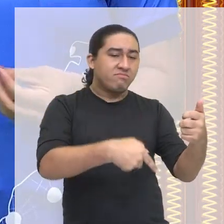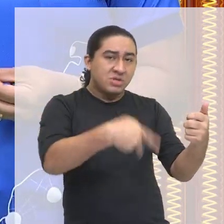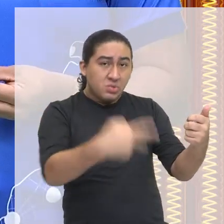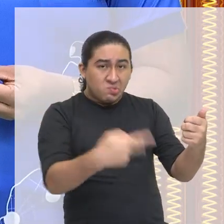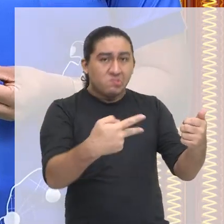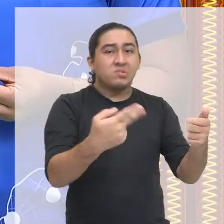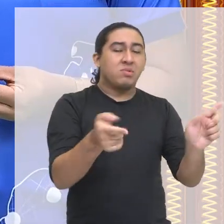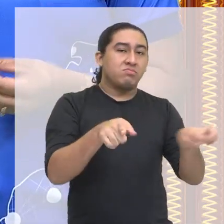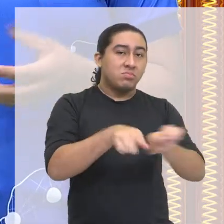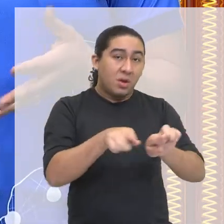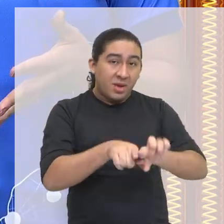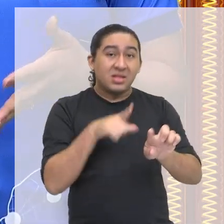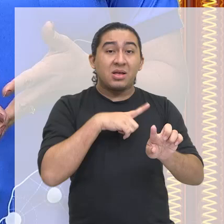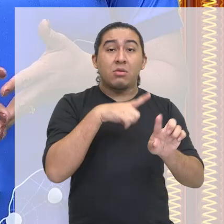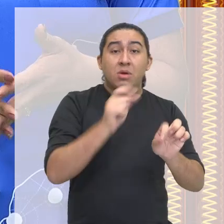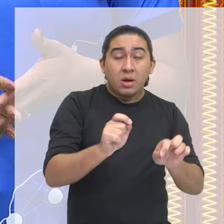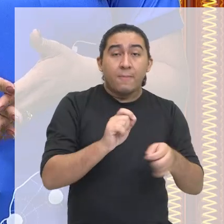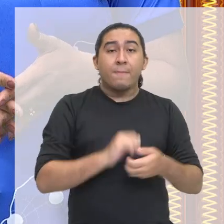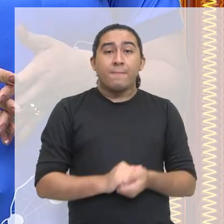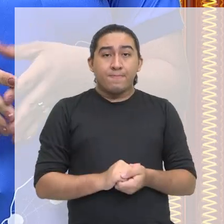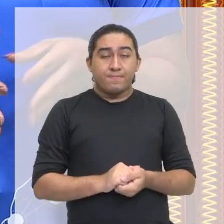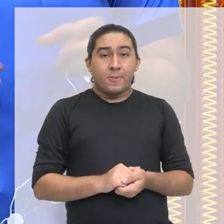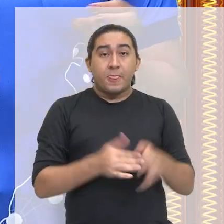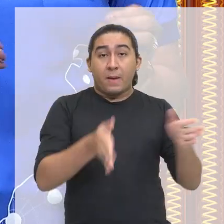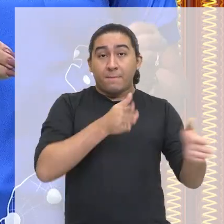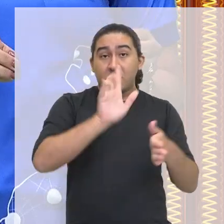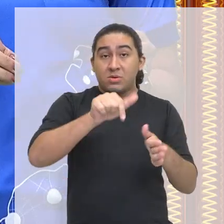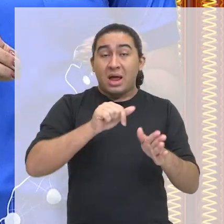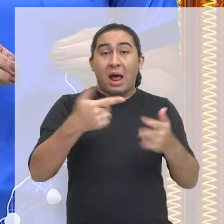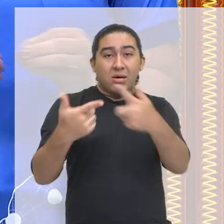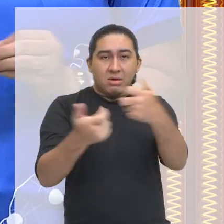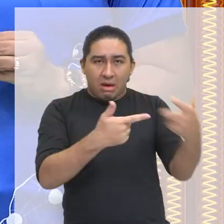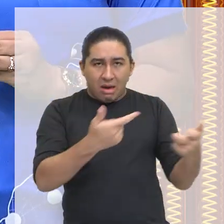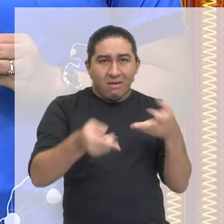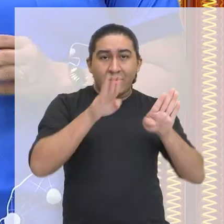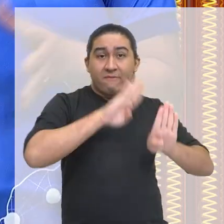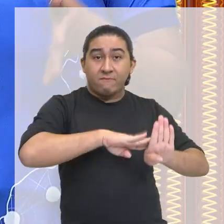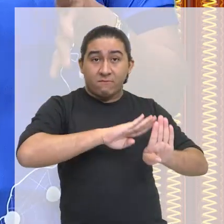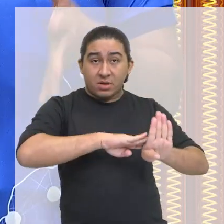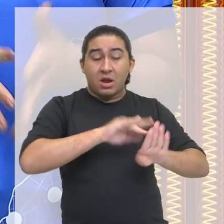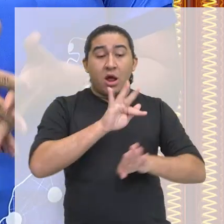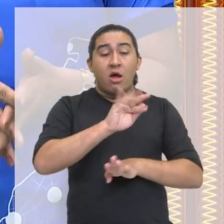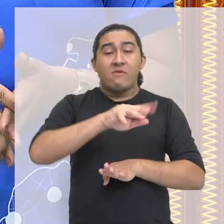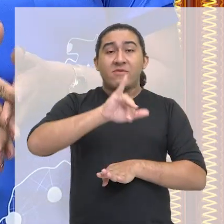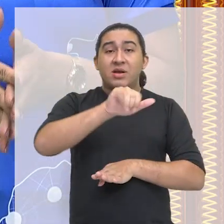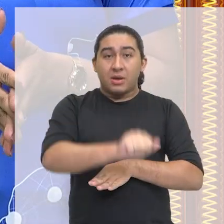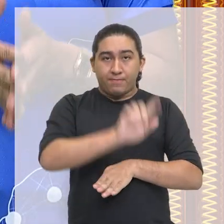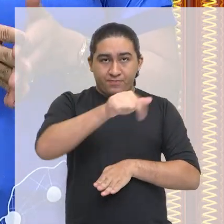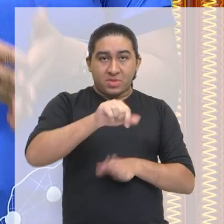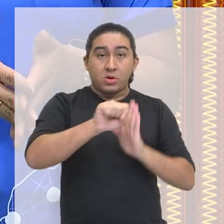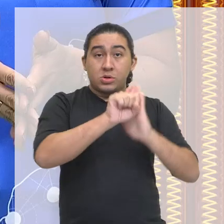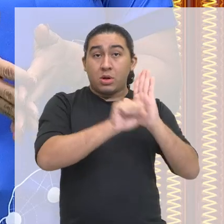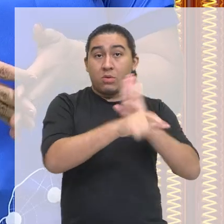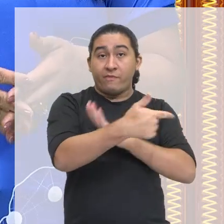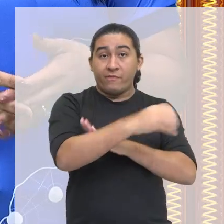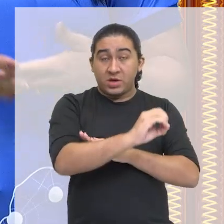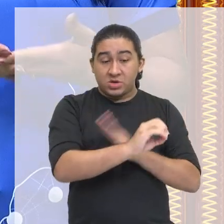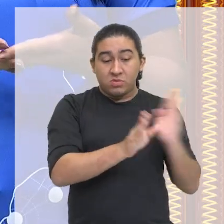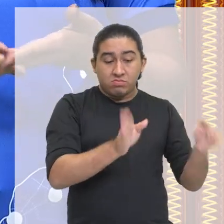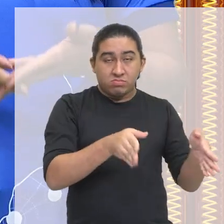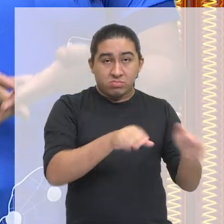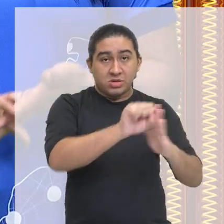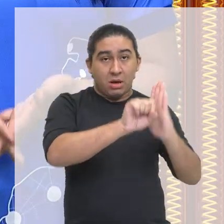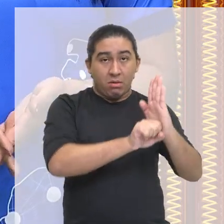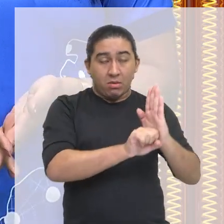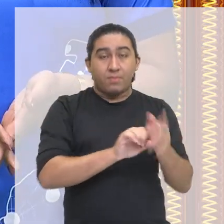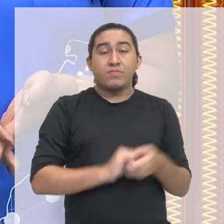Primeira, a Segunda Guerra. Também vivenciamos o período que nós chamamos de Guerra Fria, nesse contexto do século XX. Por